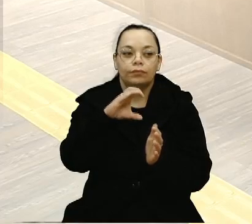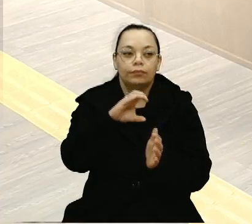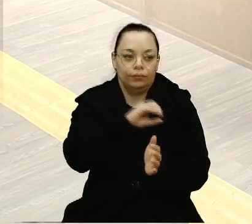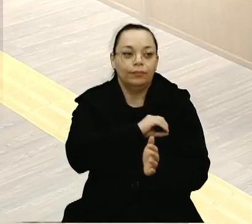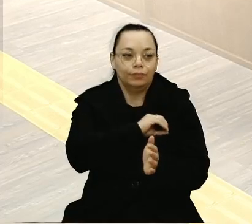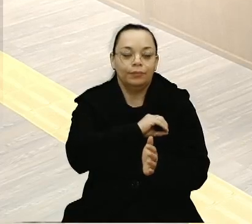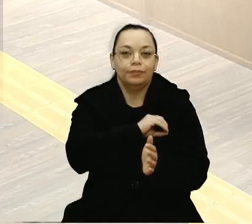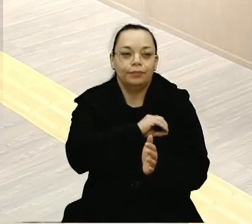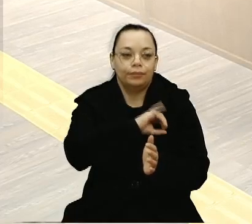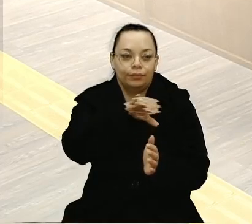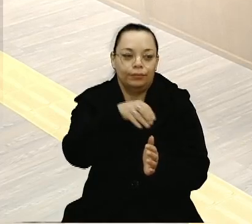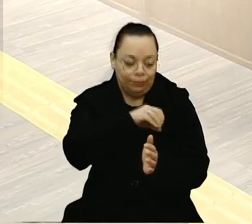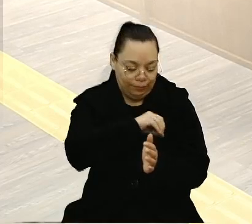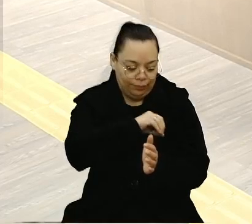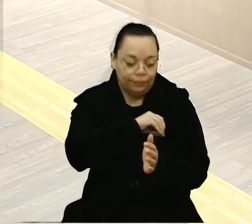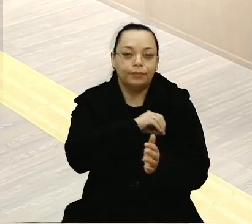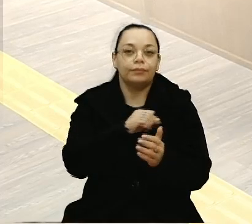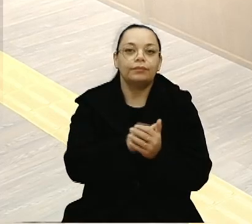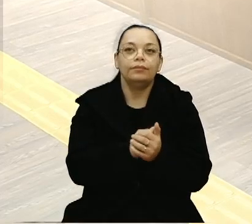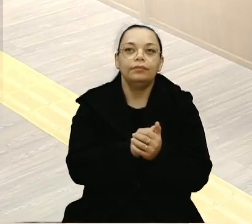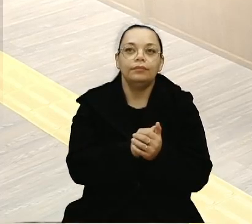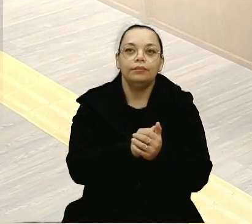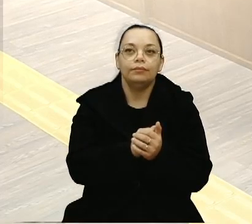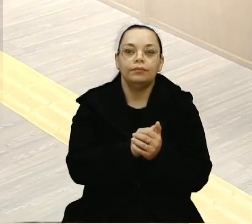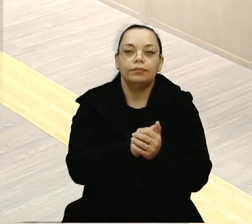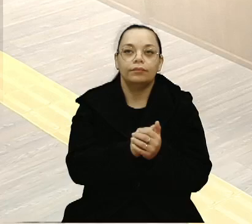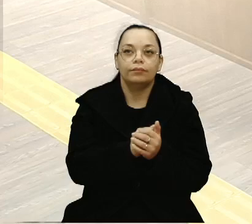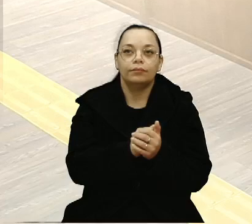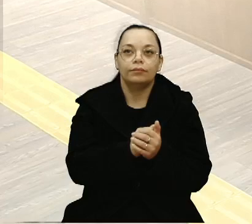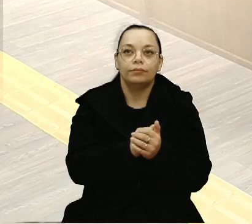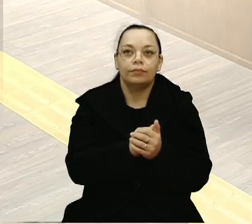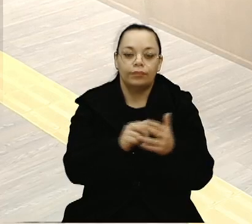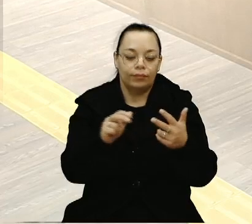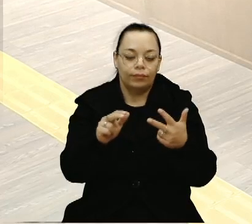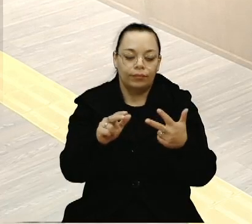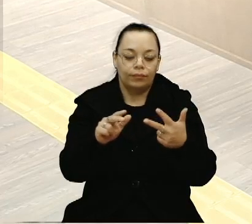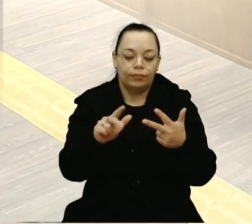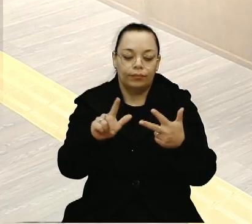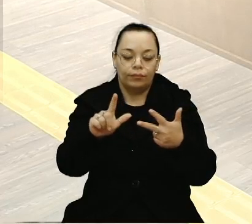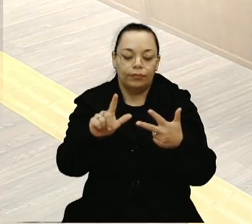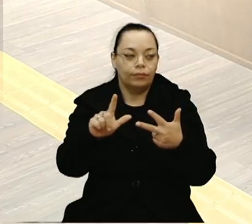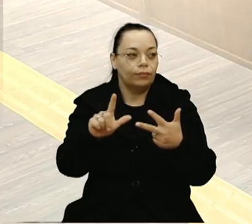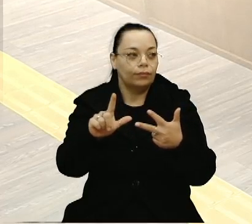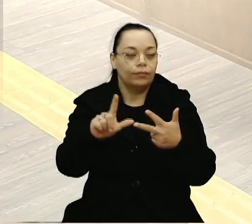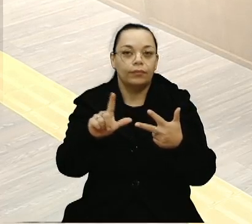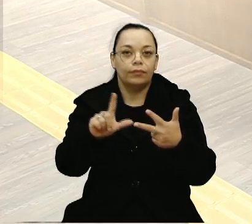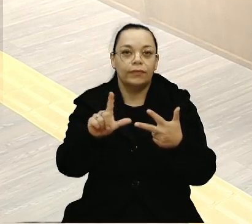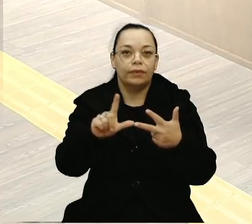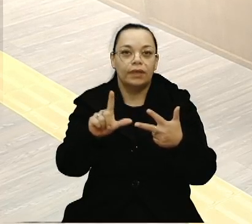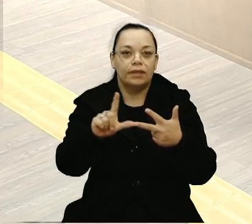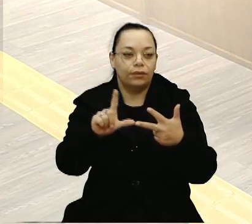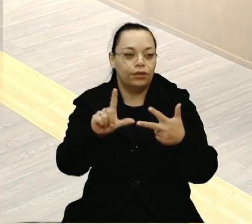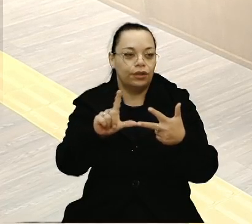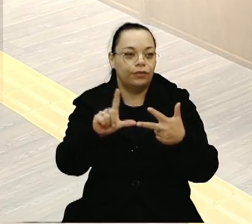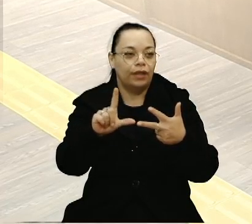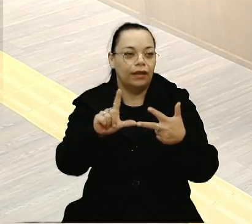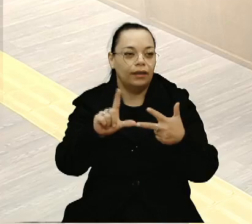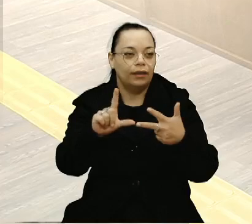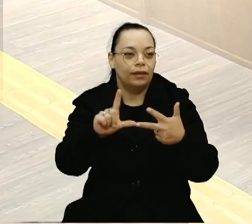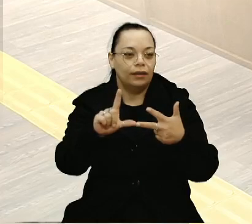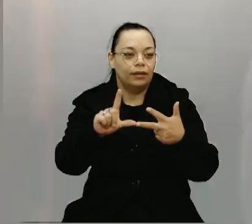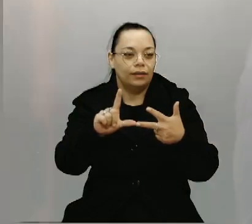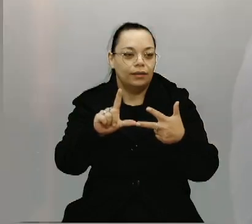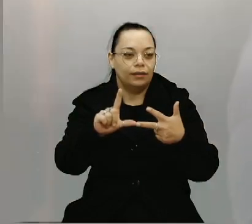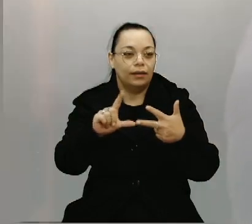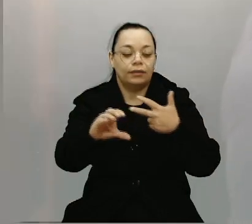Colega aqui na Câmara, colega ali no Executivo, né? Sei que passou alguns últimos anos aí da